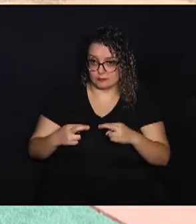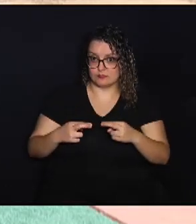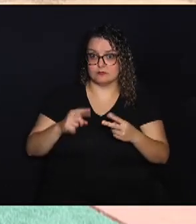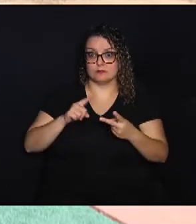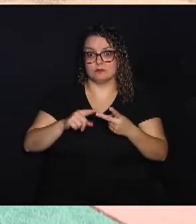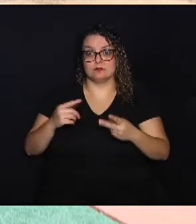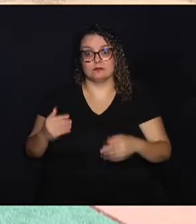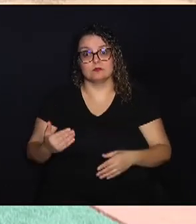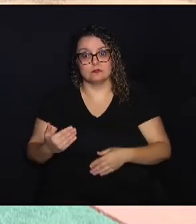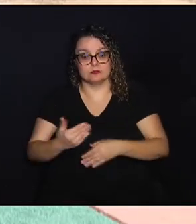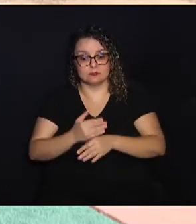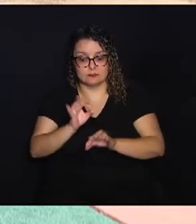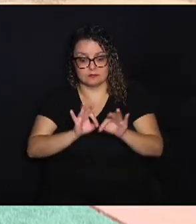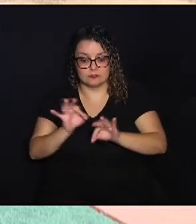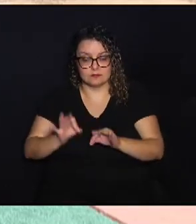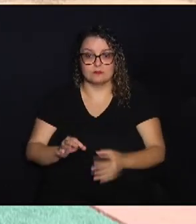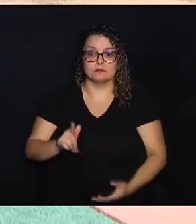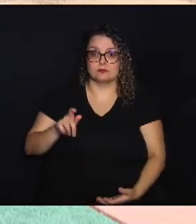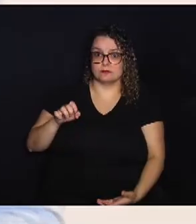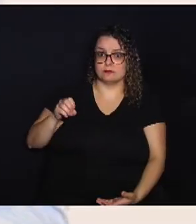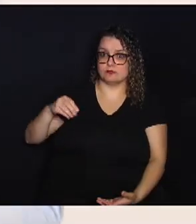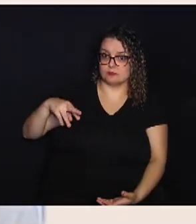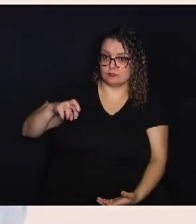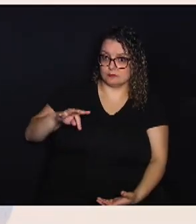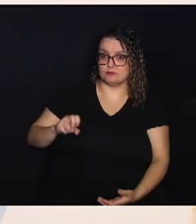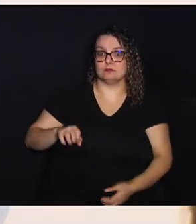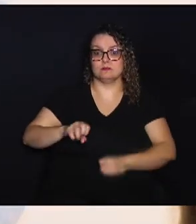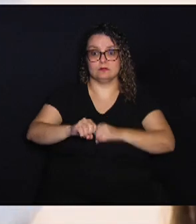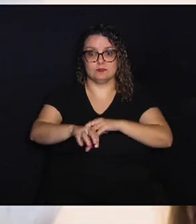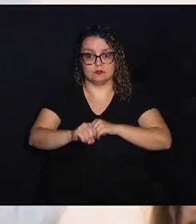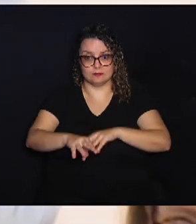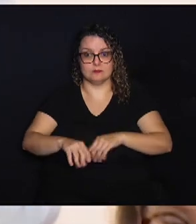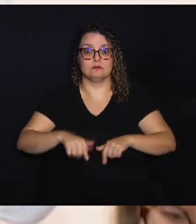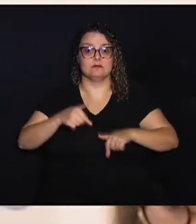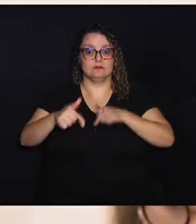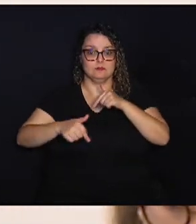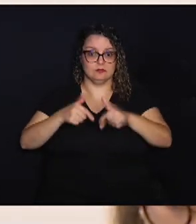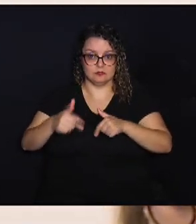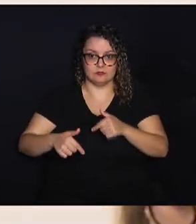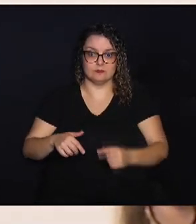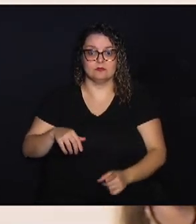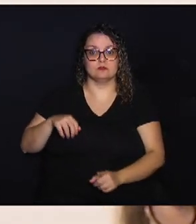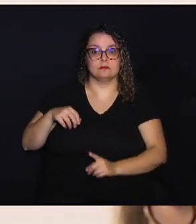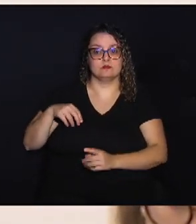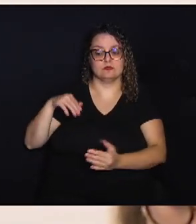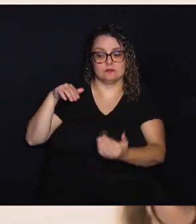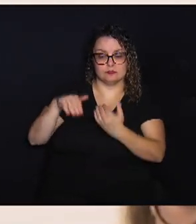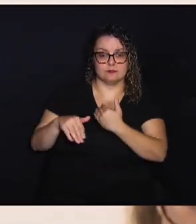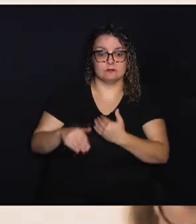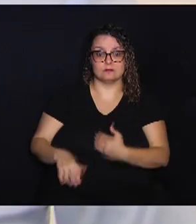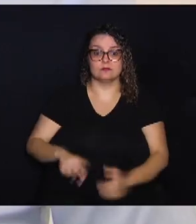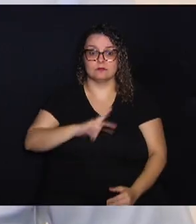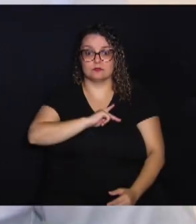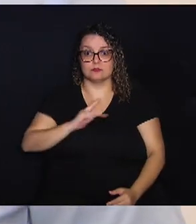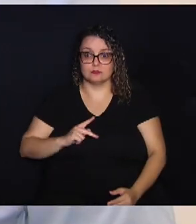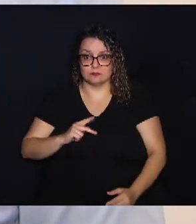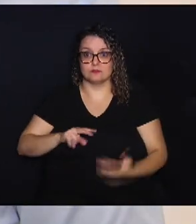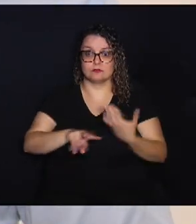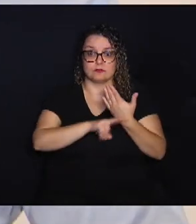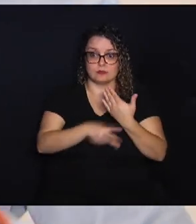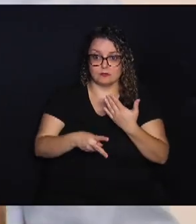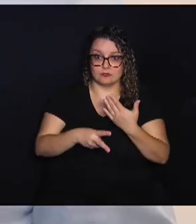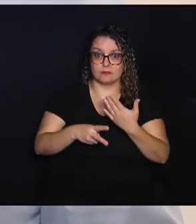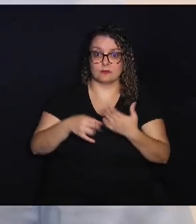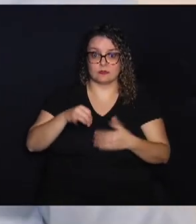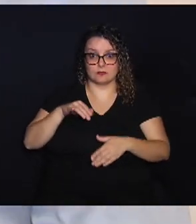de geometria e educação no trânsito. O presidente da INDEC também ressalta os reflexos da velocidade. Se você